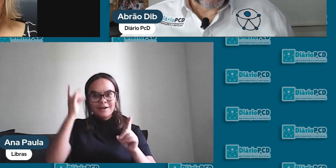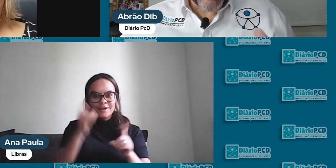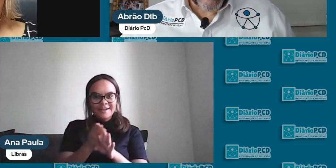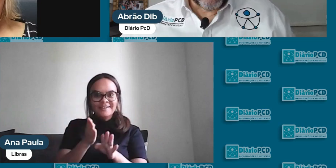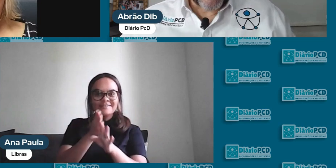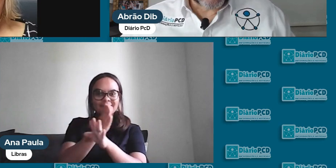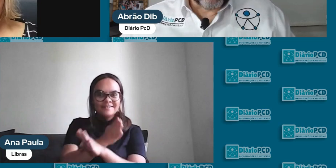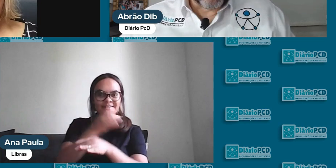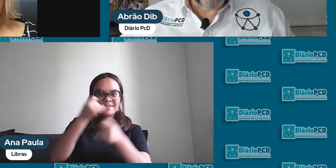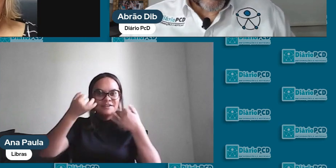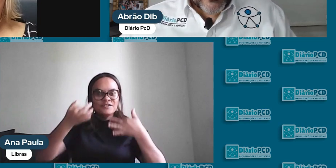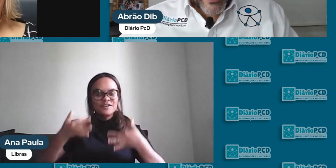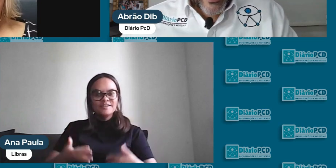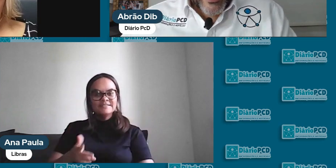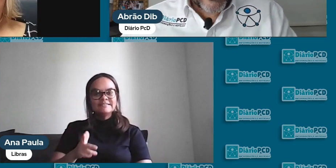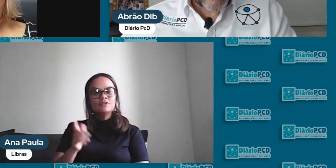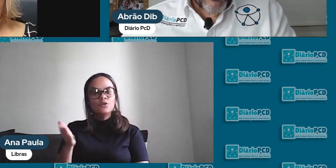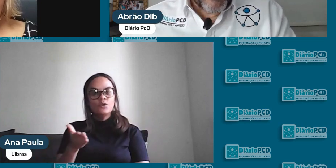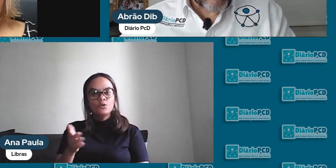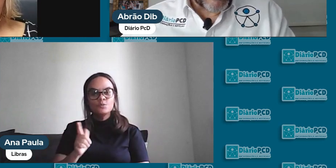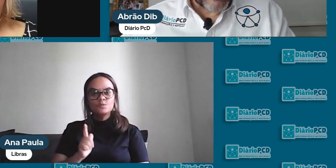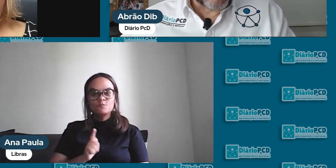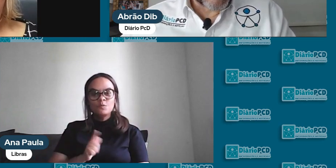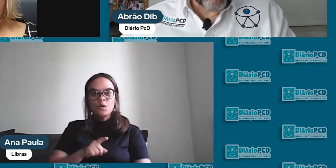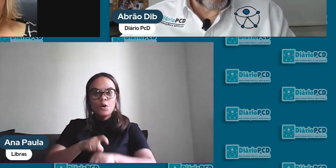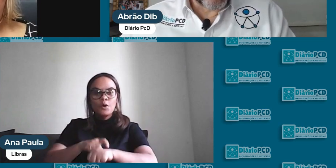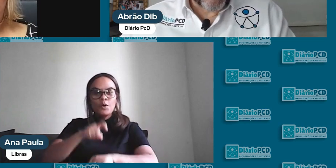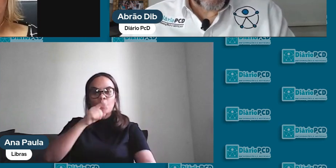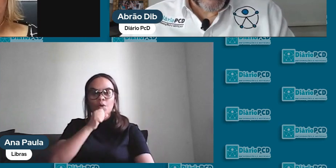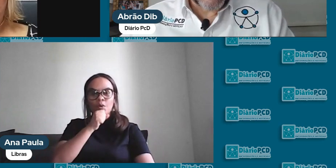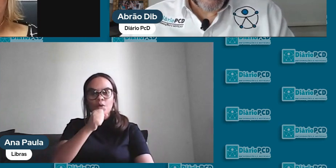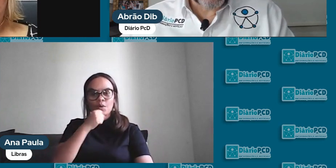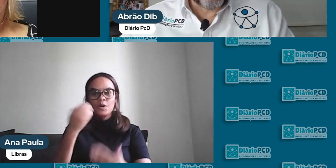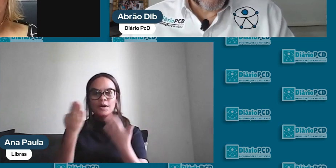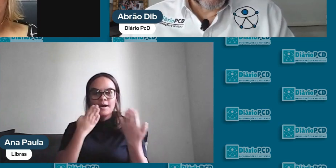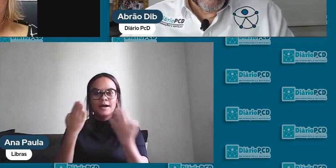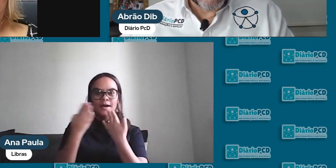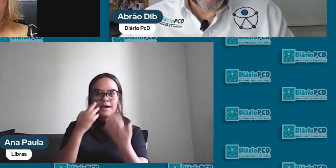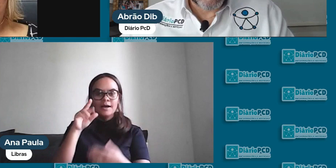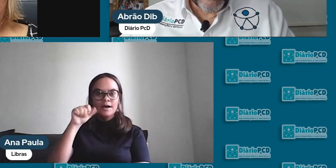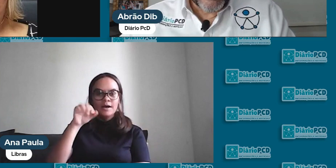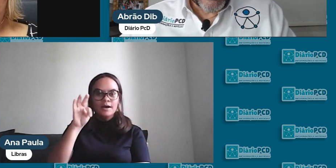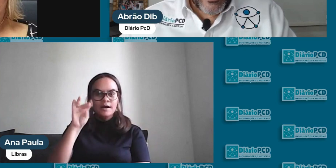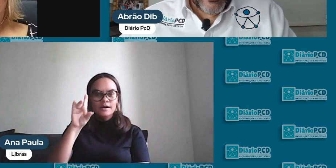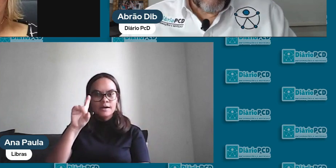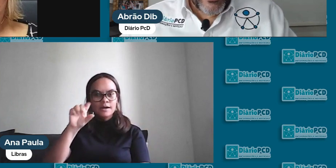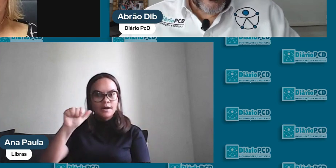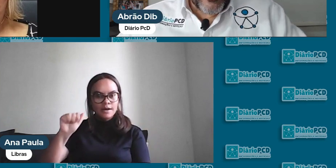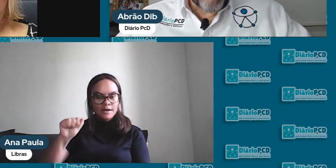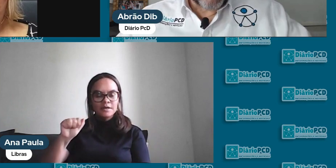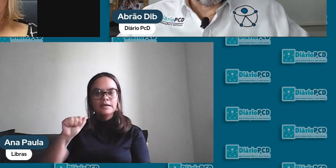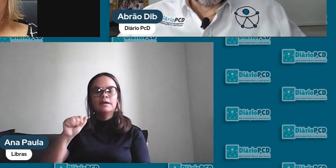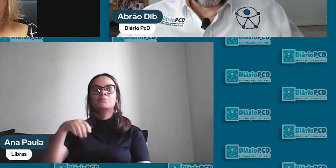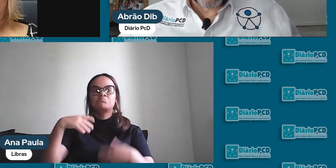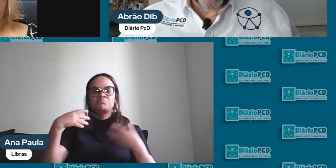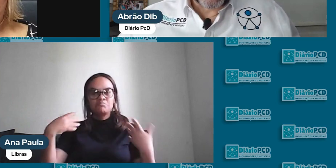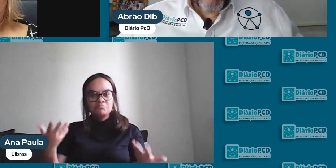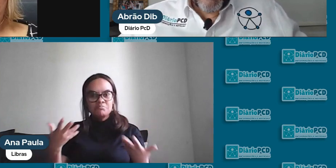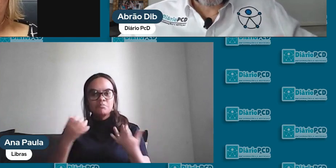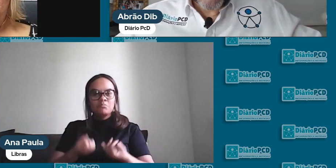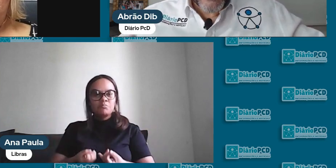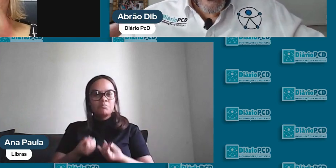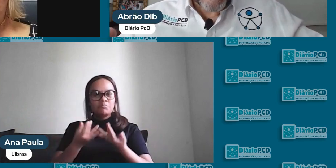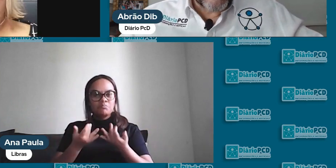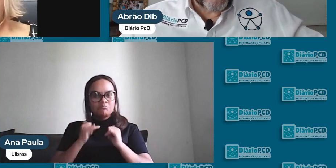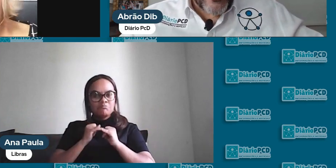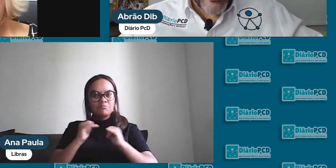para você, nós temos nesse momento a entrevista com a psicóloga Renata Fernandes, que ela vai repercutir para a gente esse